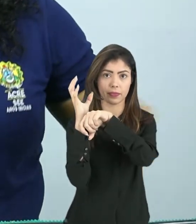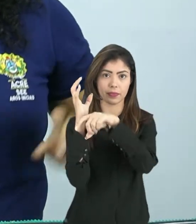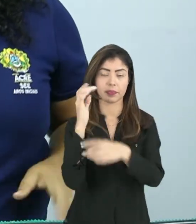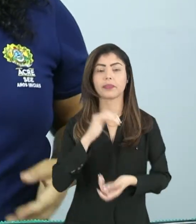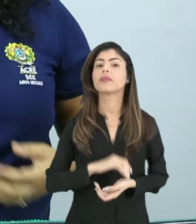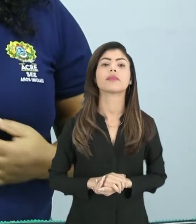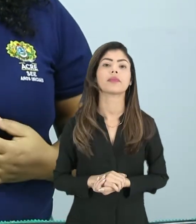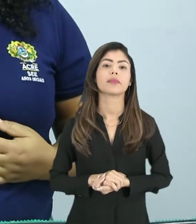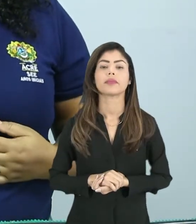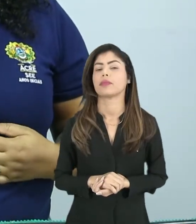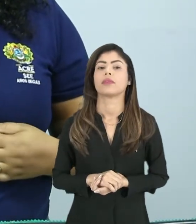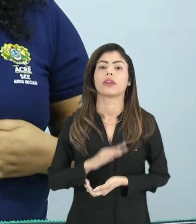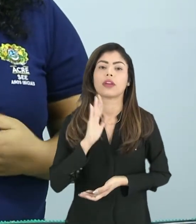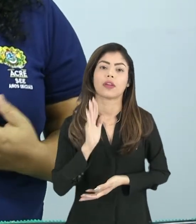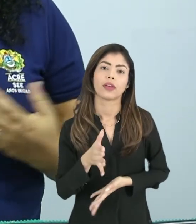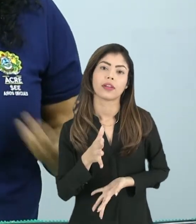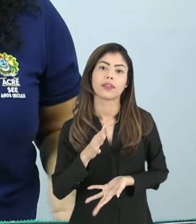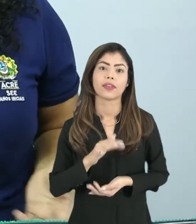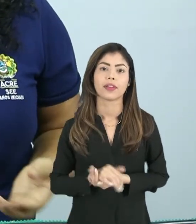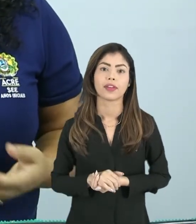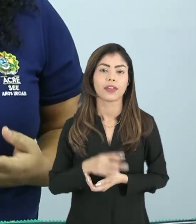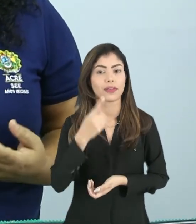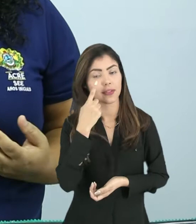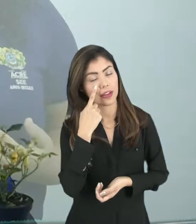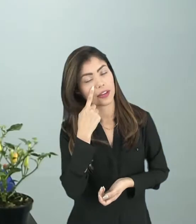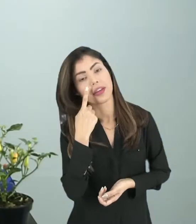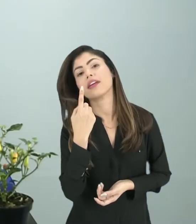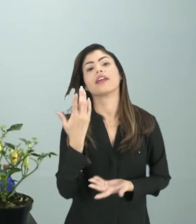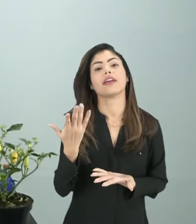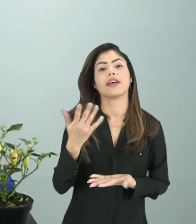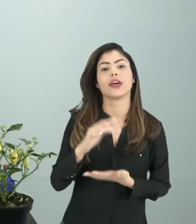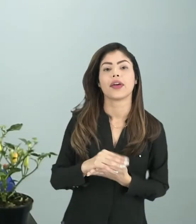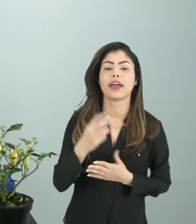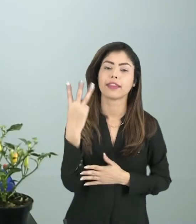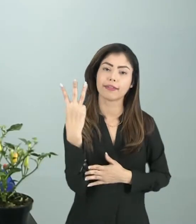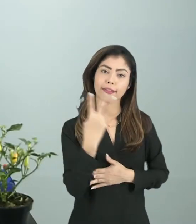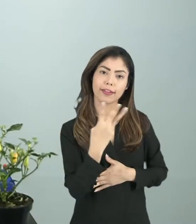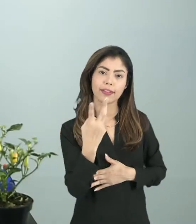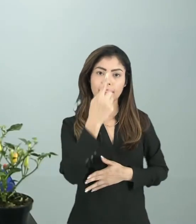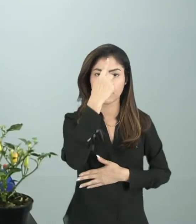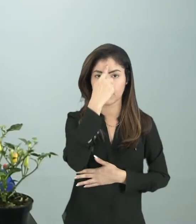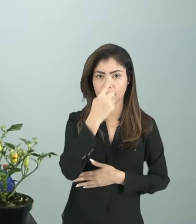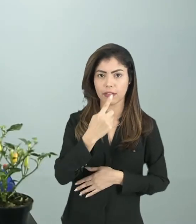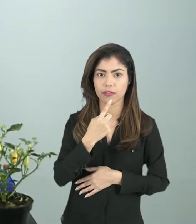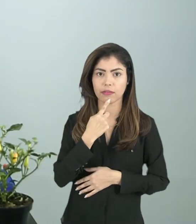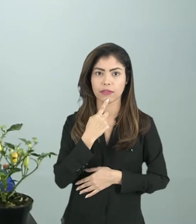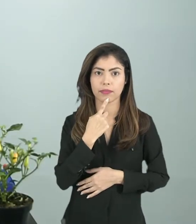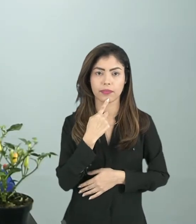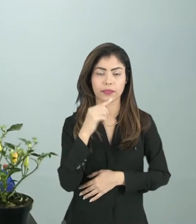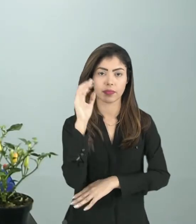Então, já estamos vendo mais três imagens de